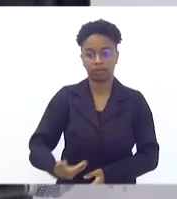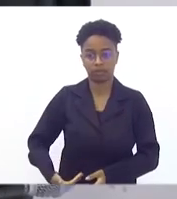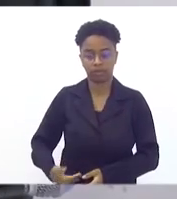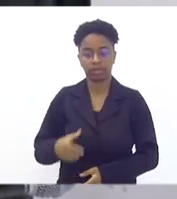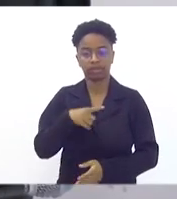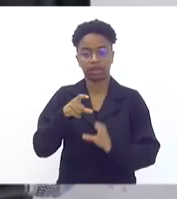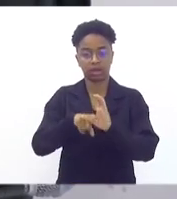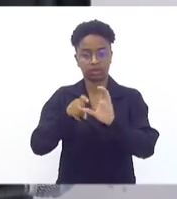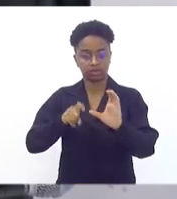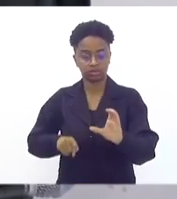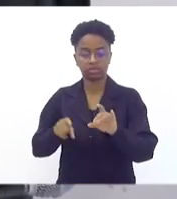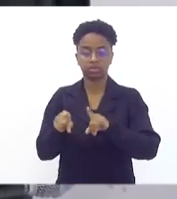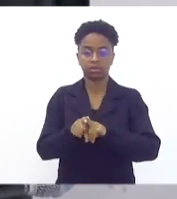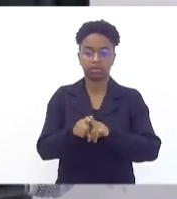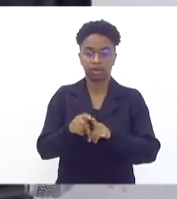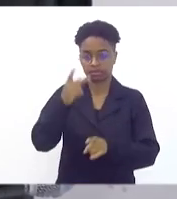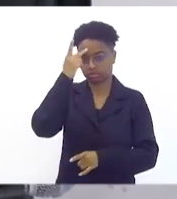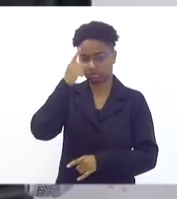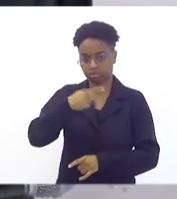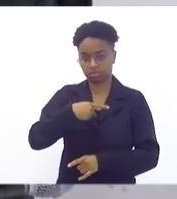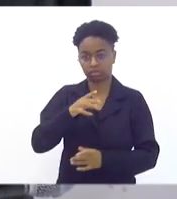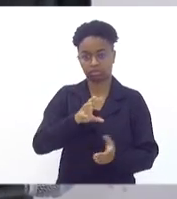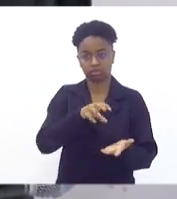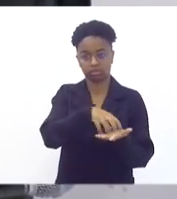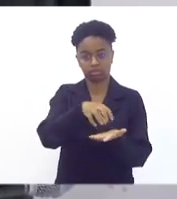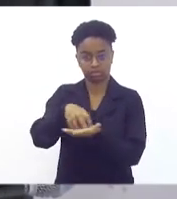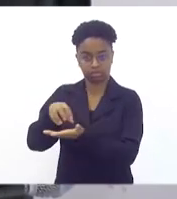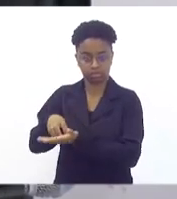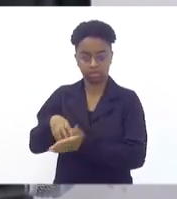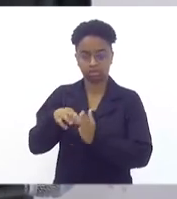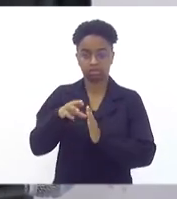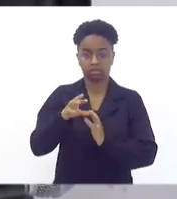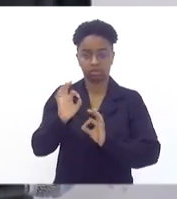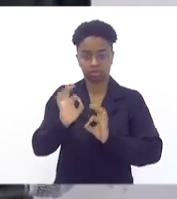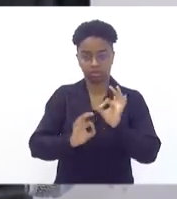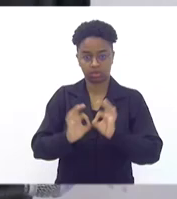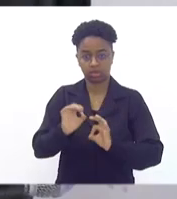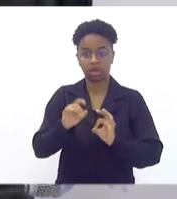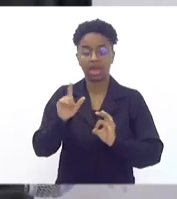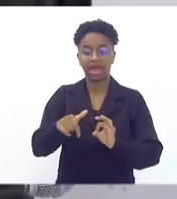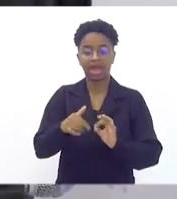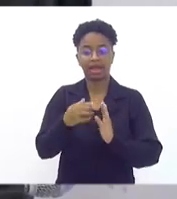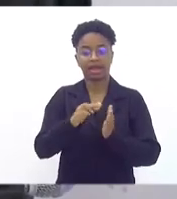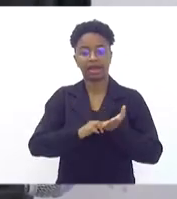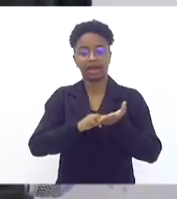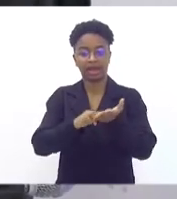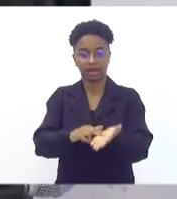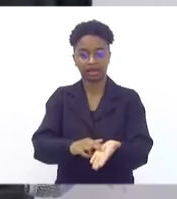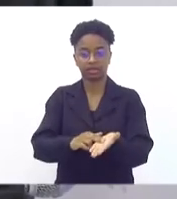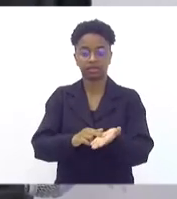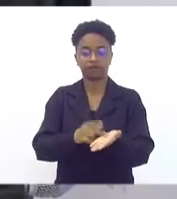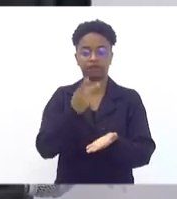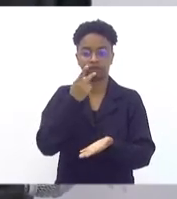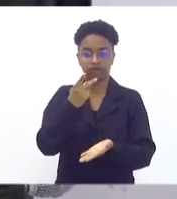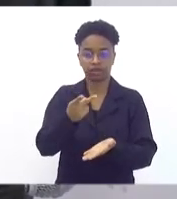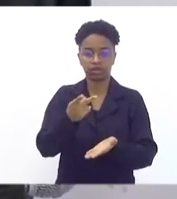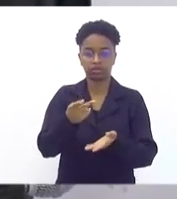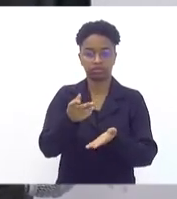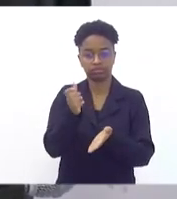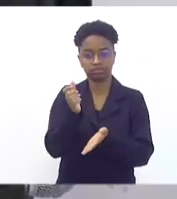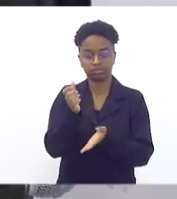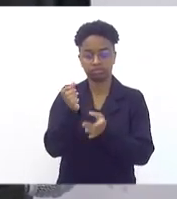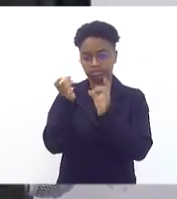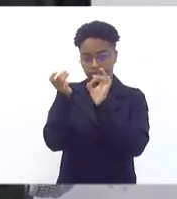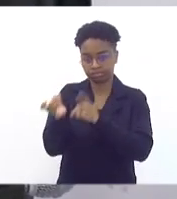independência dos entes reguladores Ou seja é uma carta de renúncia à presidência da agência